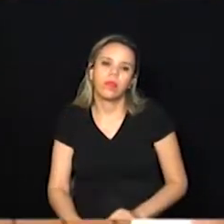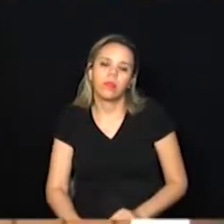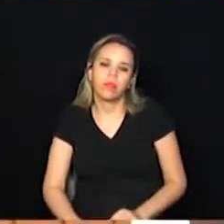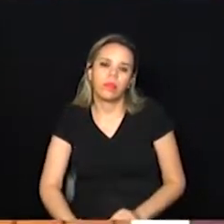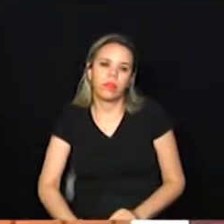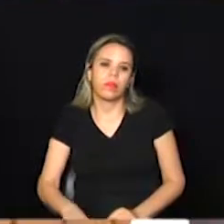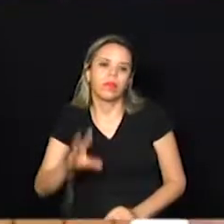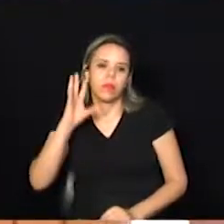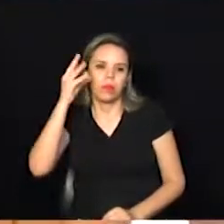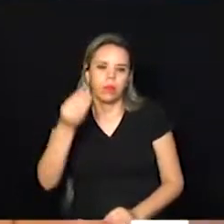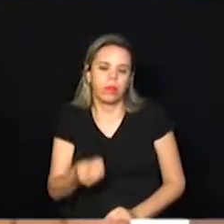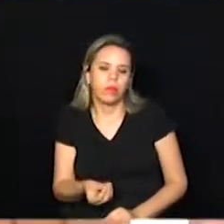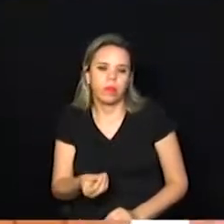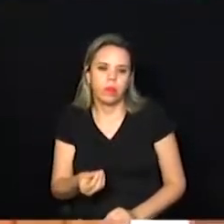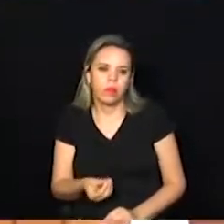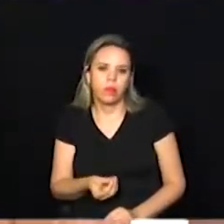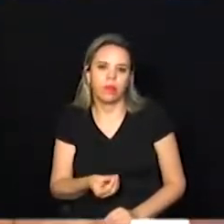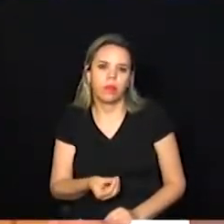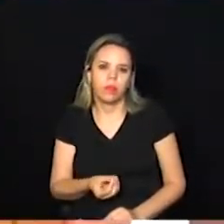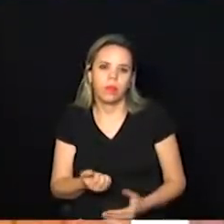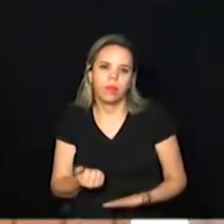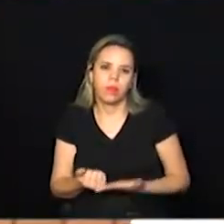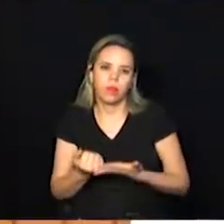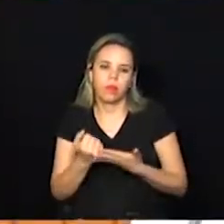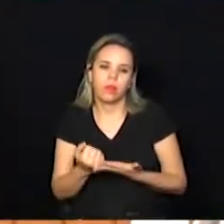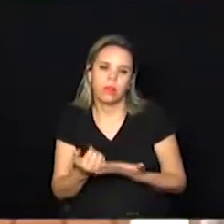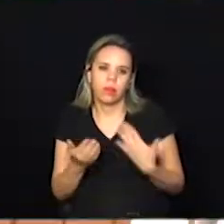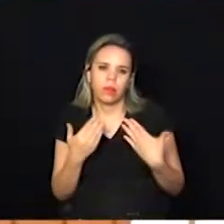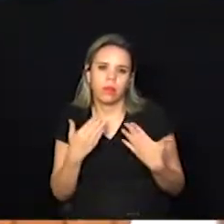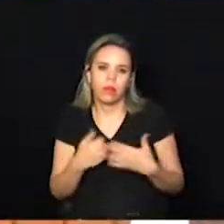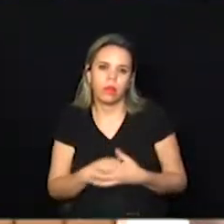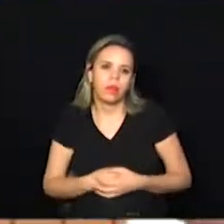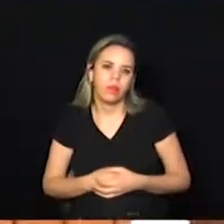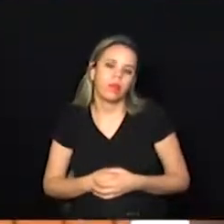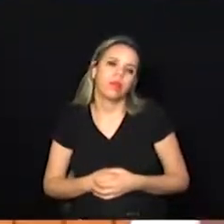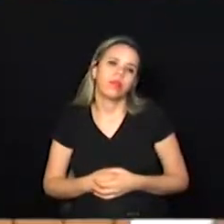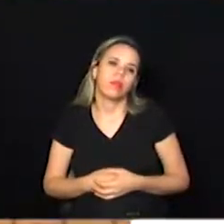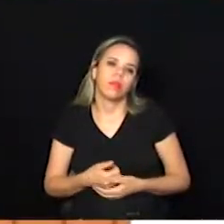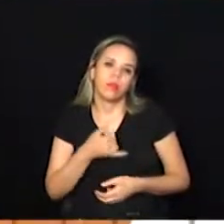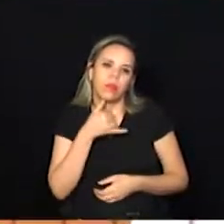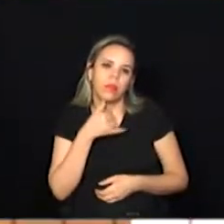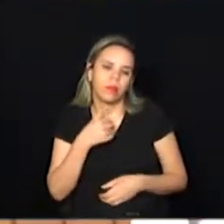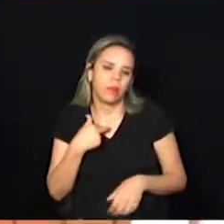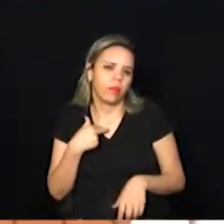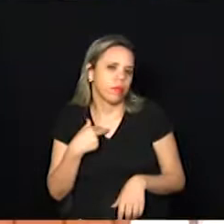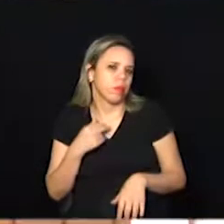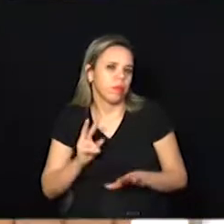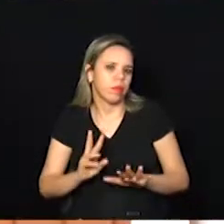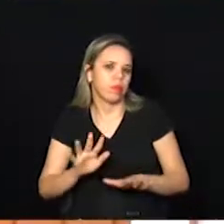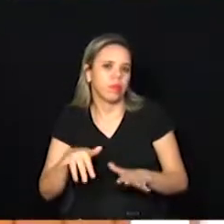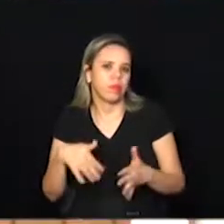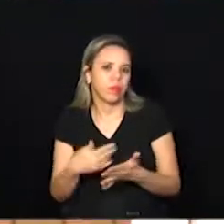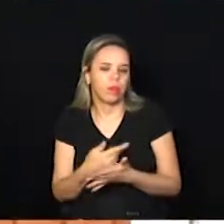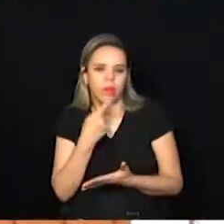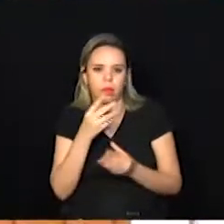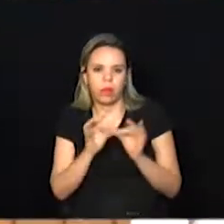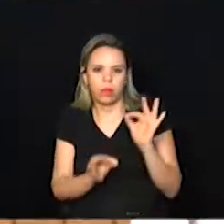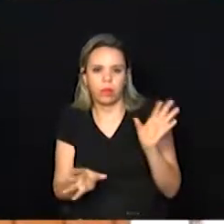entender um pouco e contribuir com esse debate. Mas, infelizmente, não vou poder nem falar